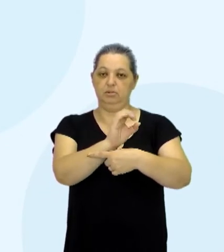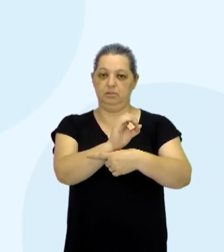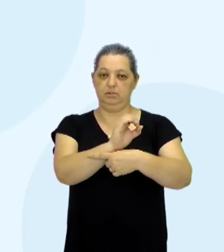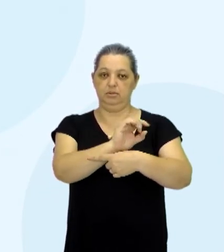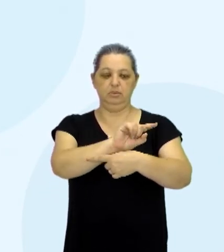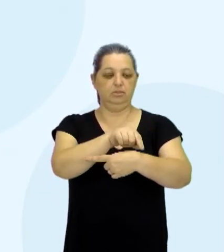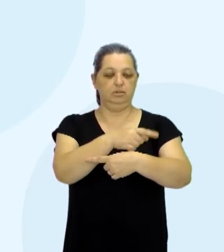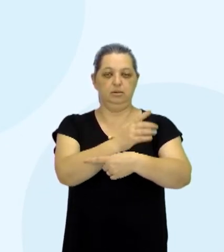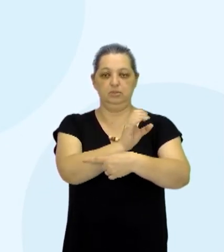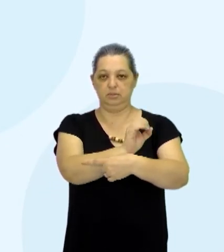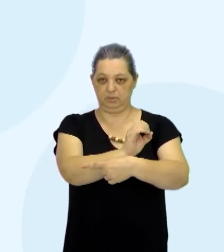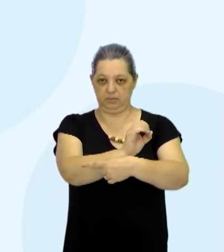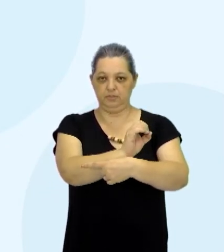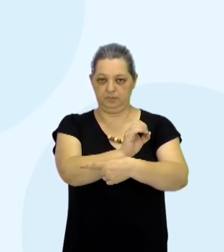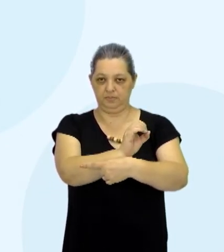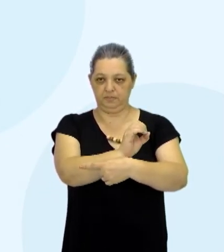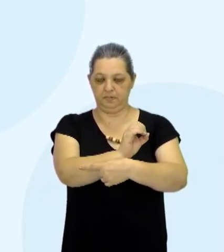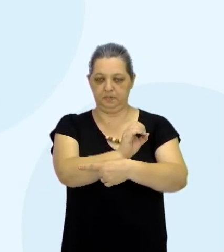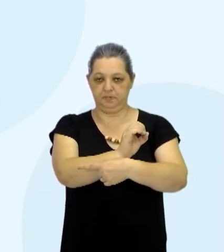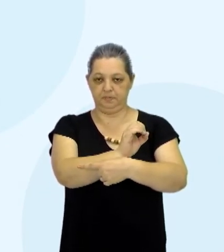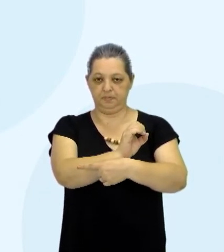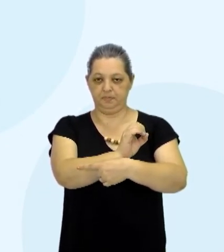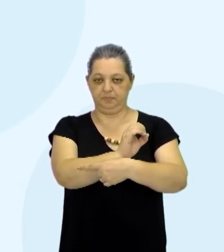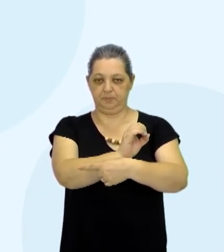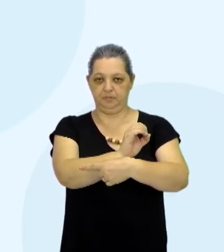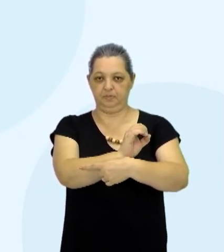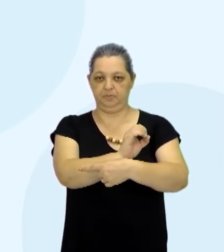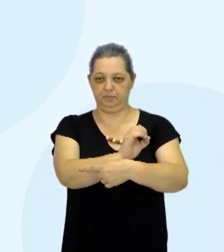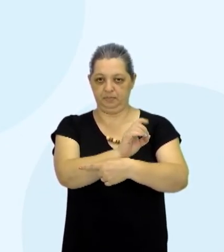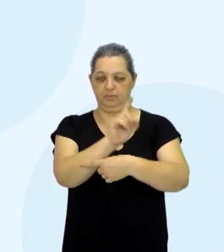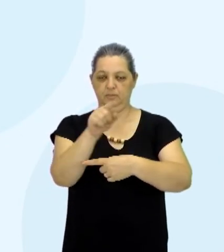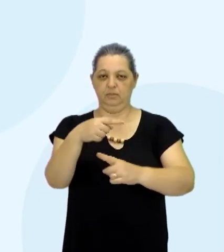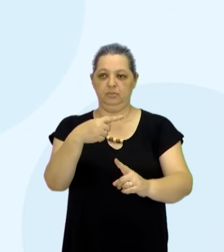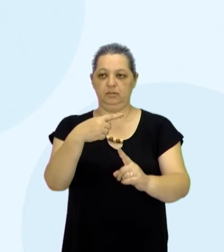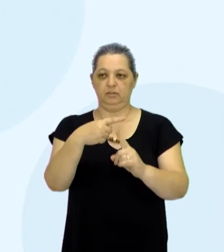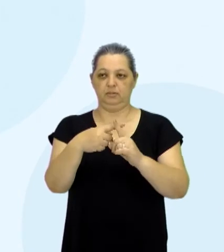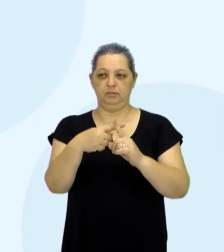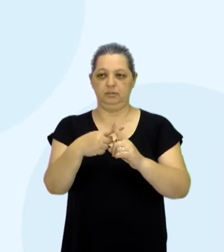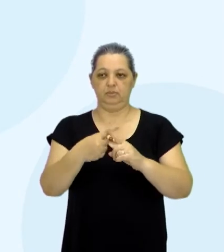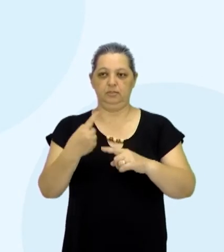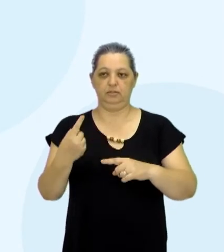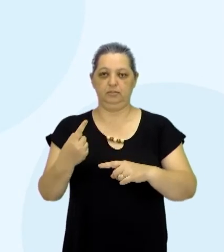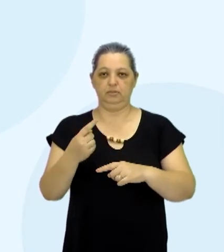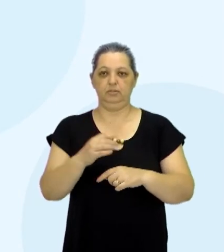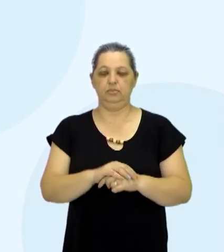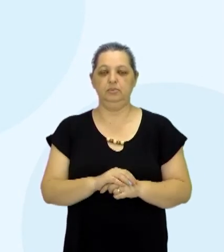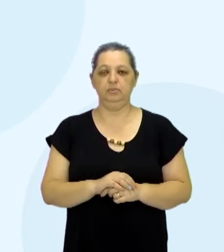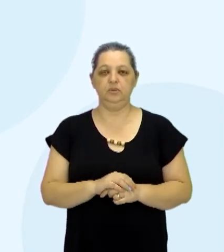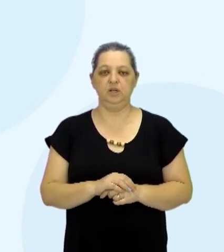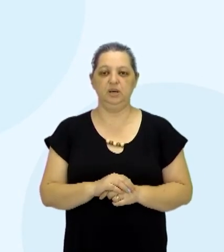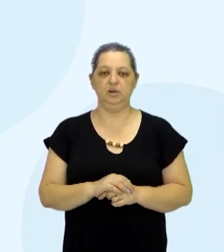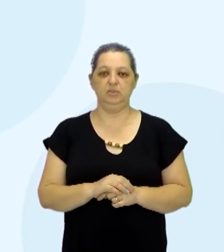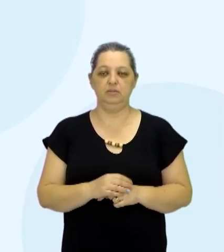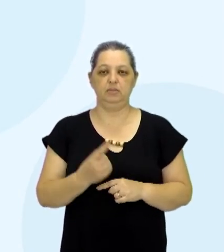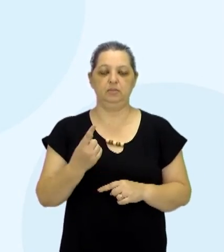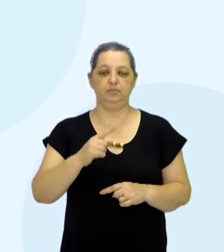Então, 0,075. Como tem que somar 1, a gente vai pegar os R$ 4,00 e multiplicar por